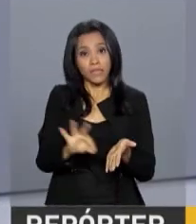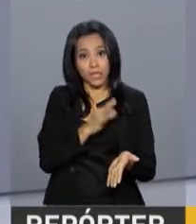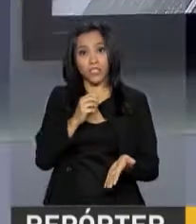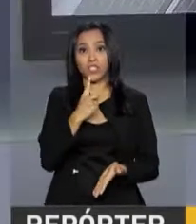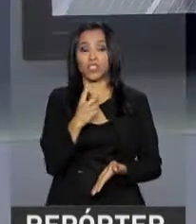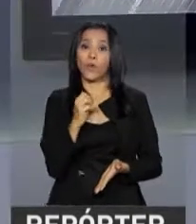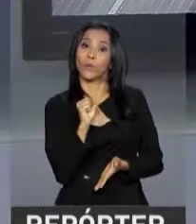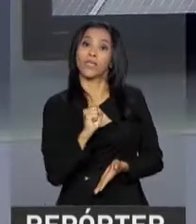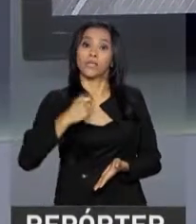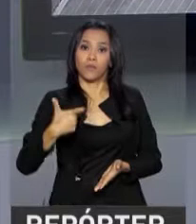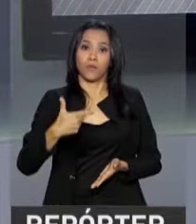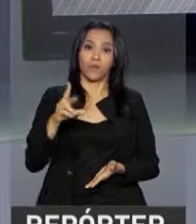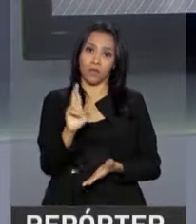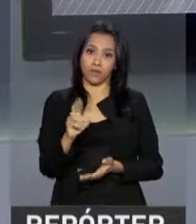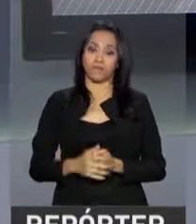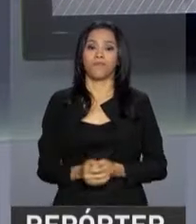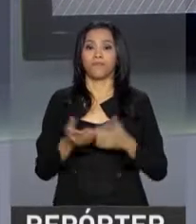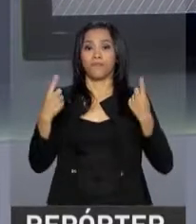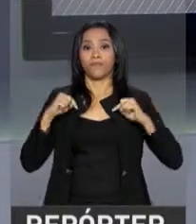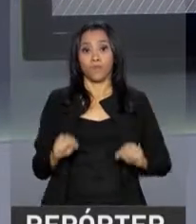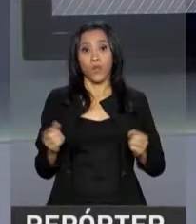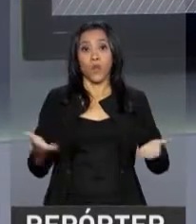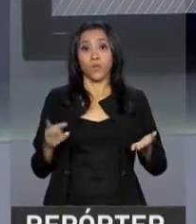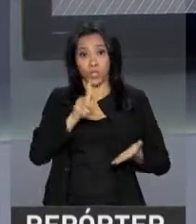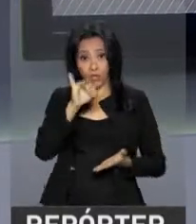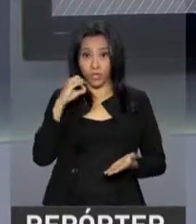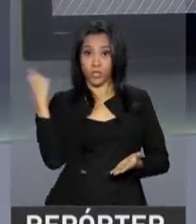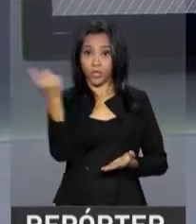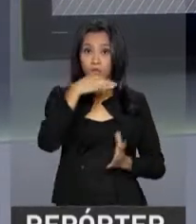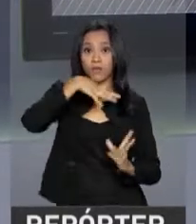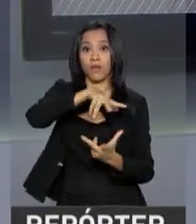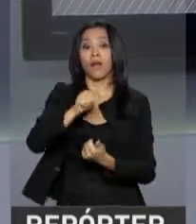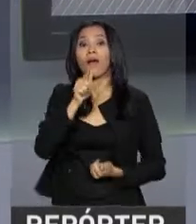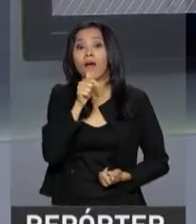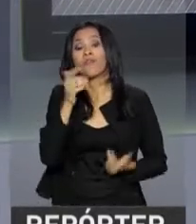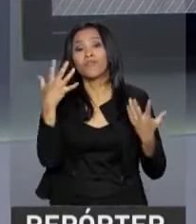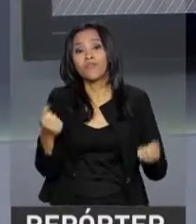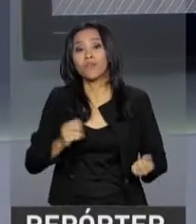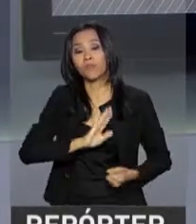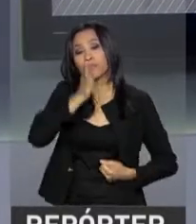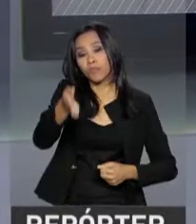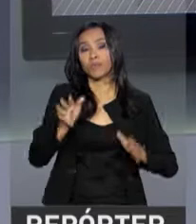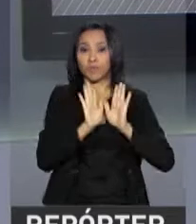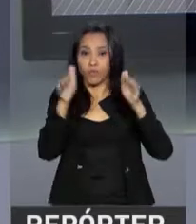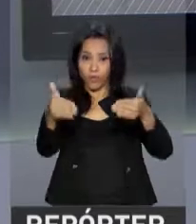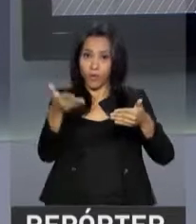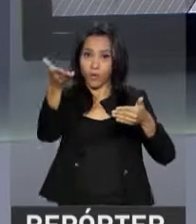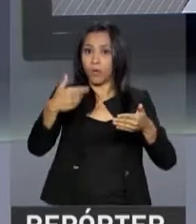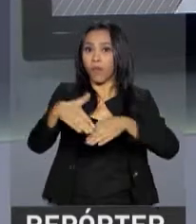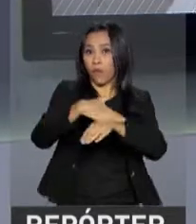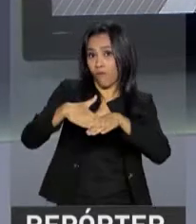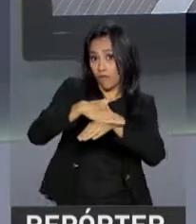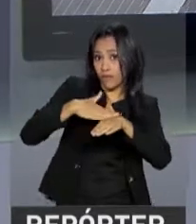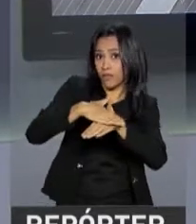reais hoje é o dia mundial da água e nós vamos agora até 8º fórum mundial da água conversar com o repórter carla vai